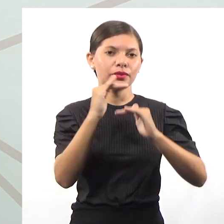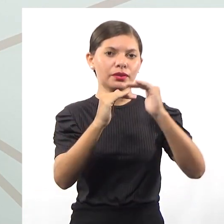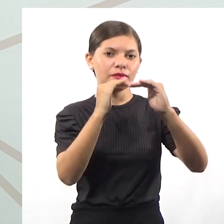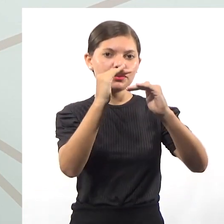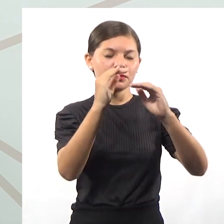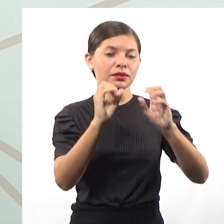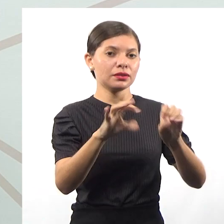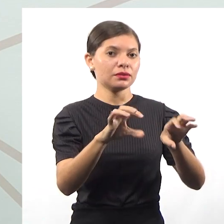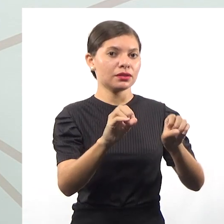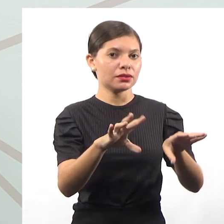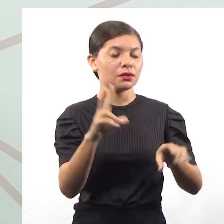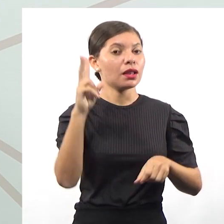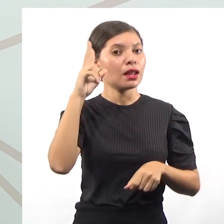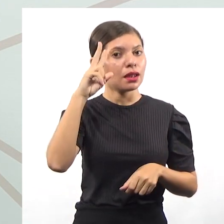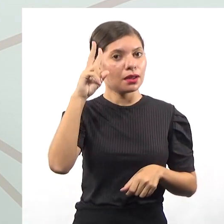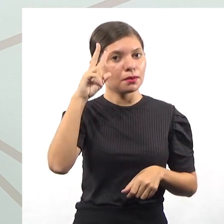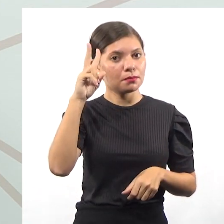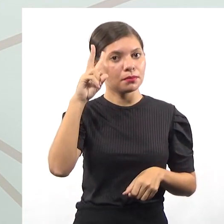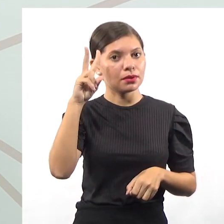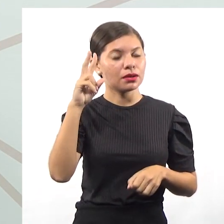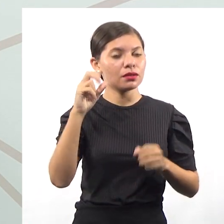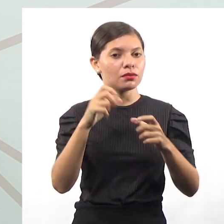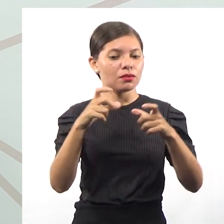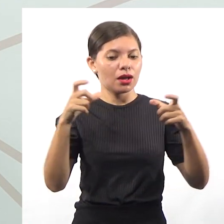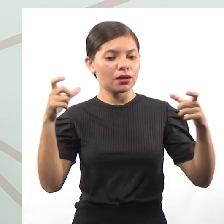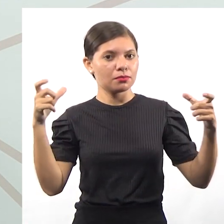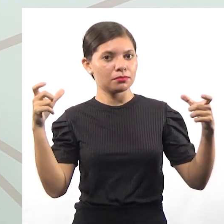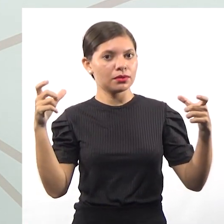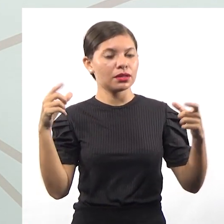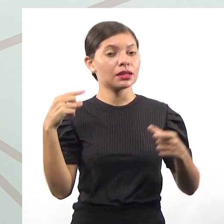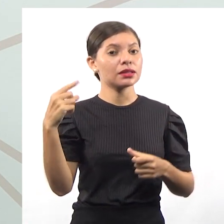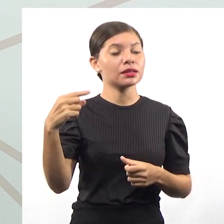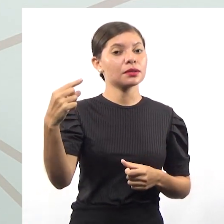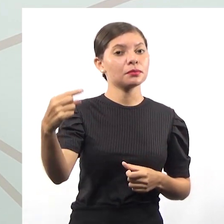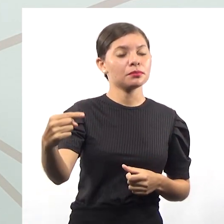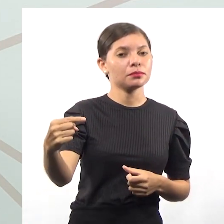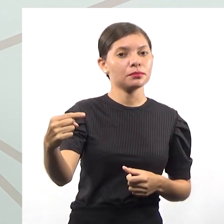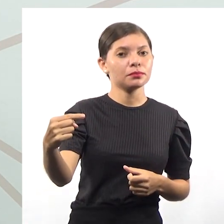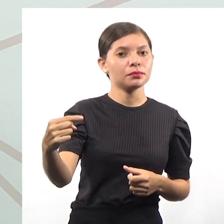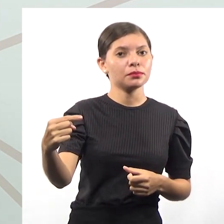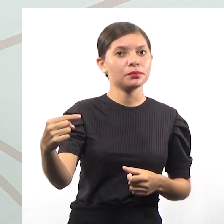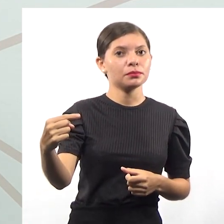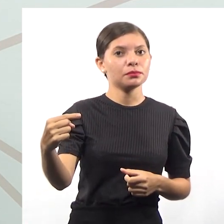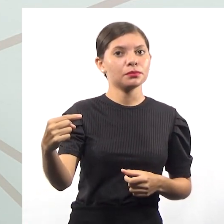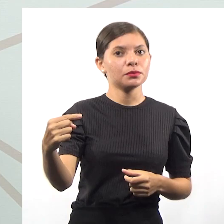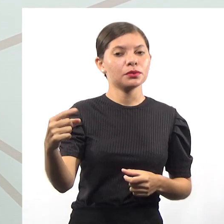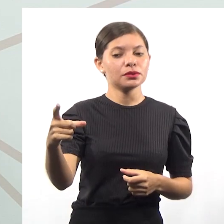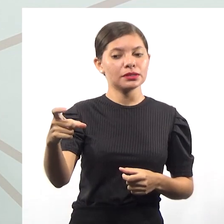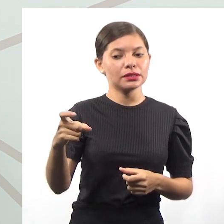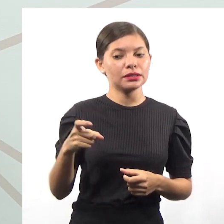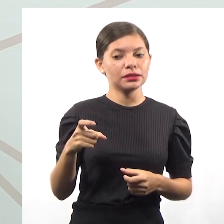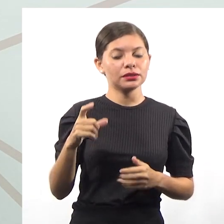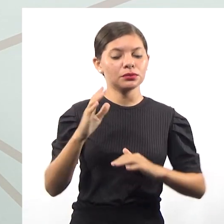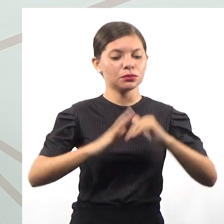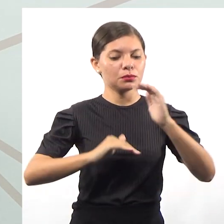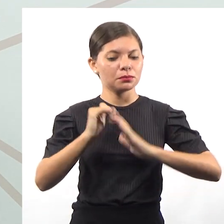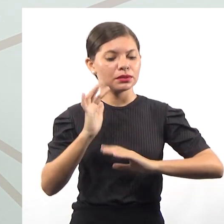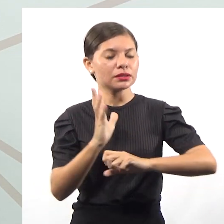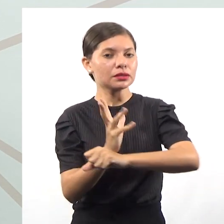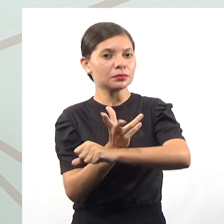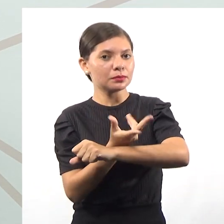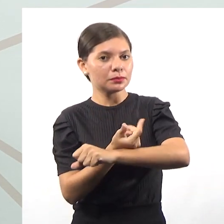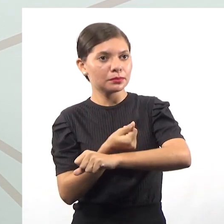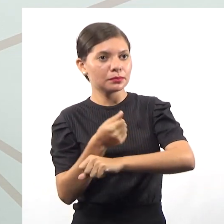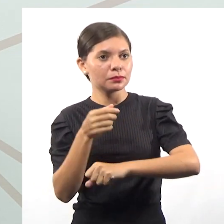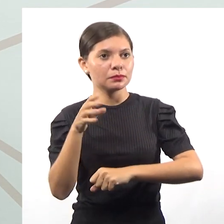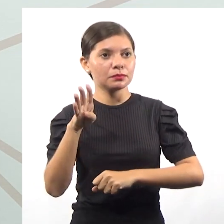educação. Lembrando que aqui são consideradas de forma ampla e que depois vão ser estabelecidos eixos, competências e